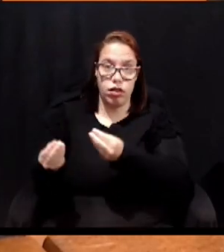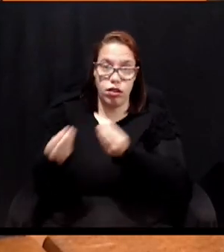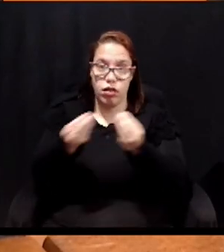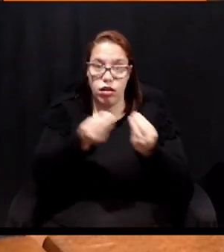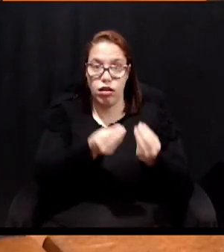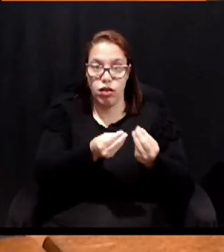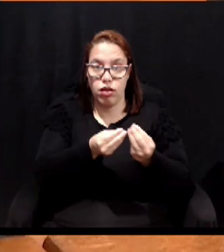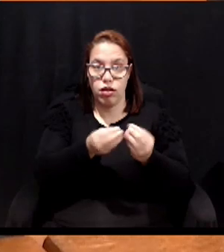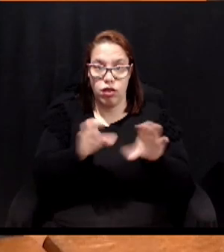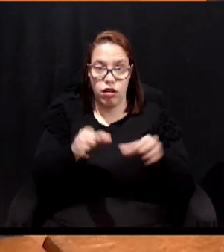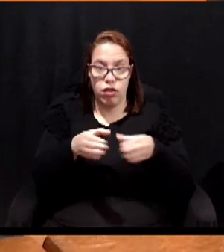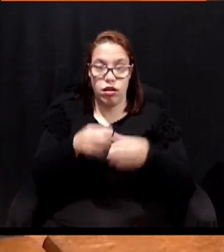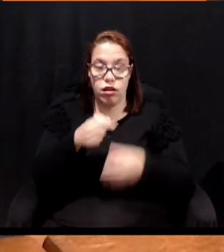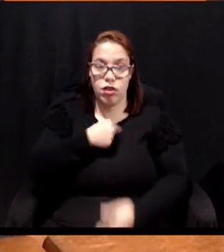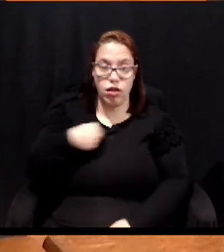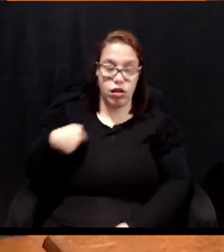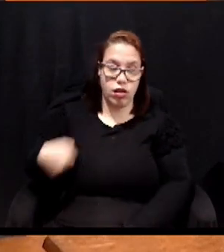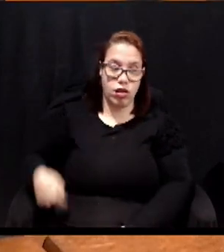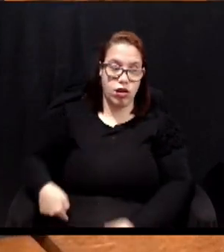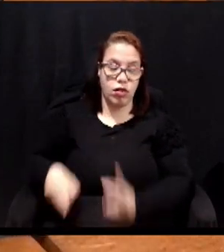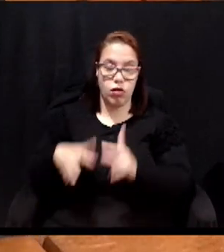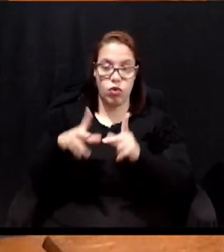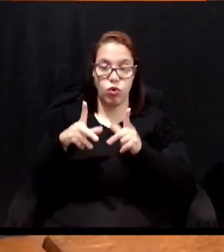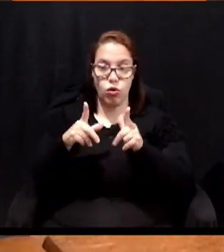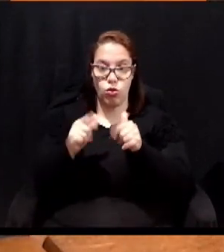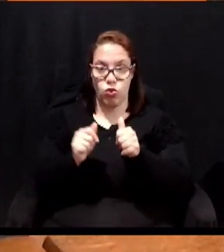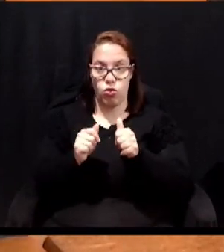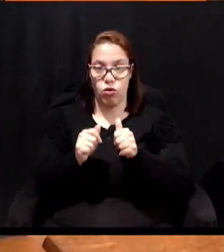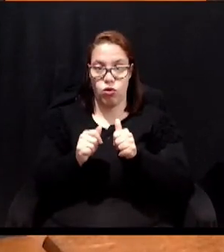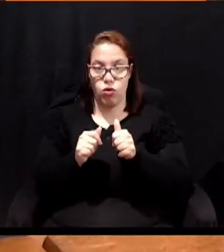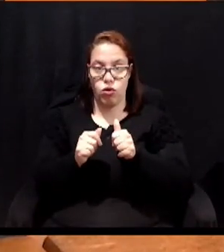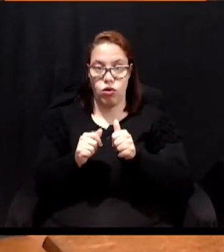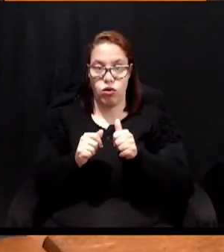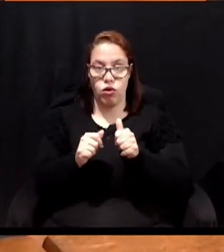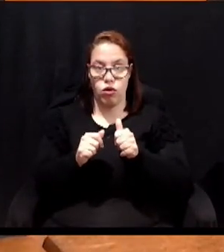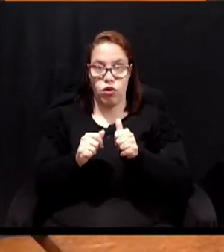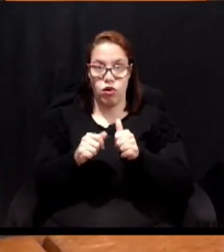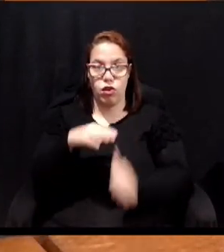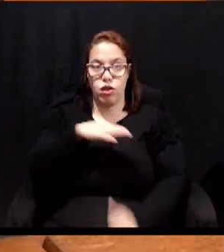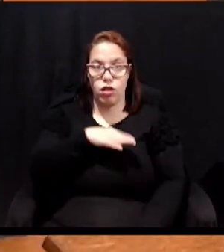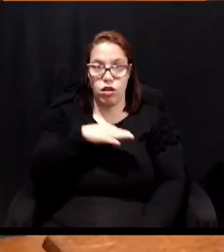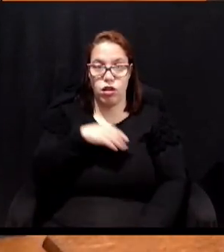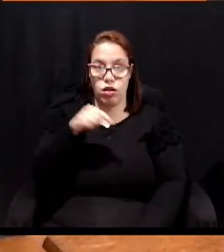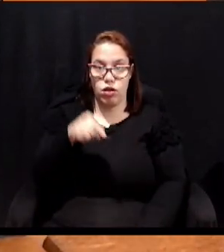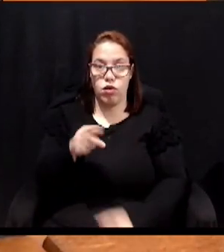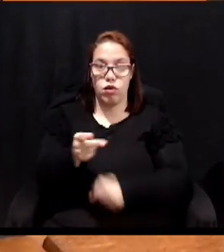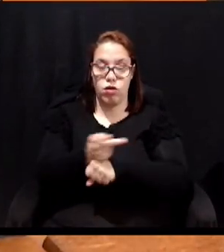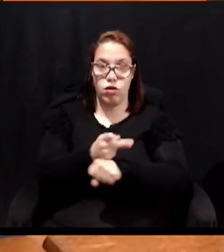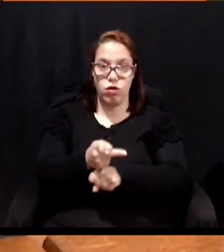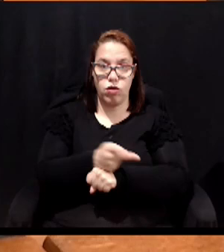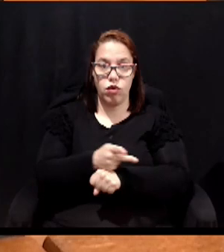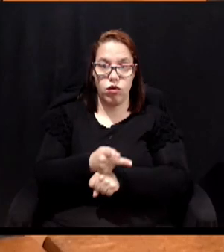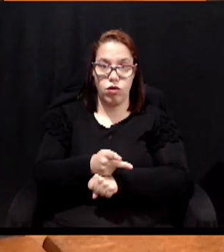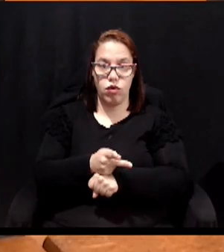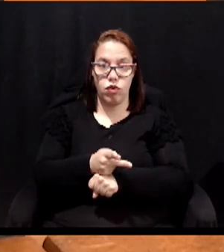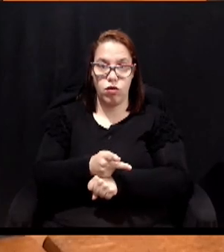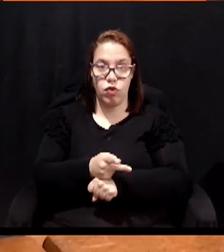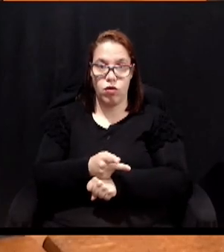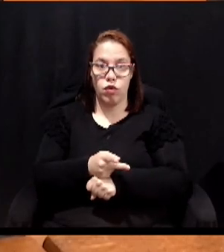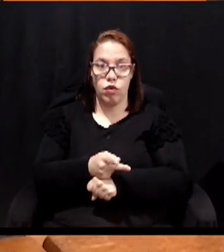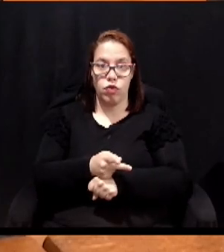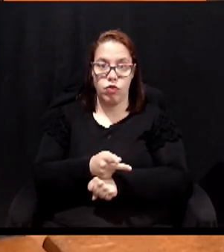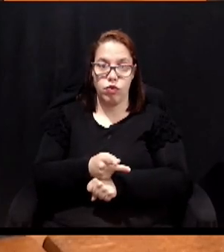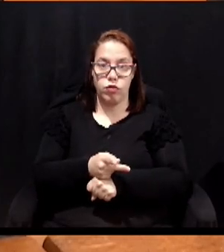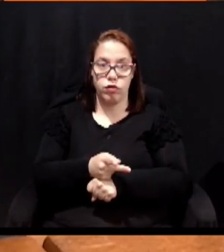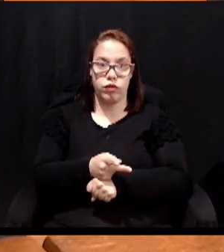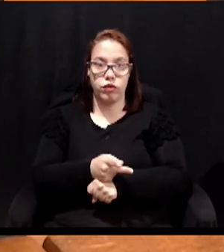da China. Todas essas cidades aqui podem buscar um